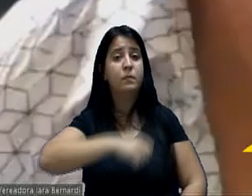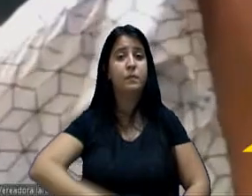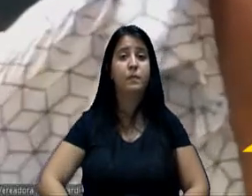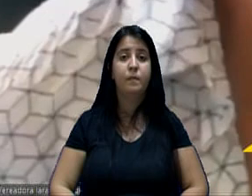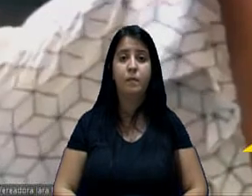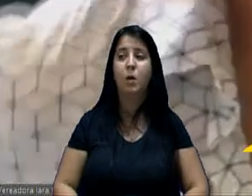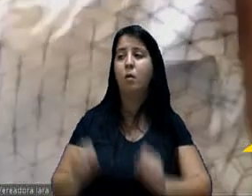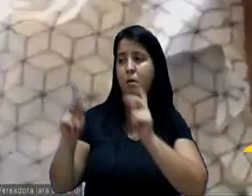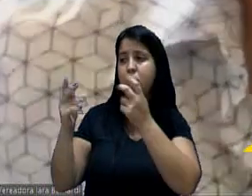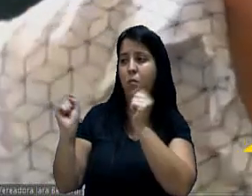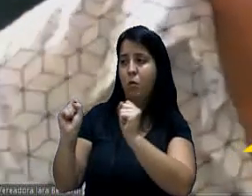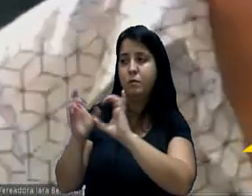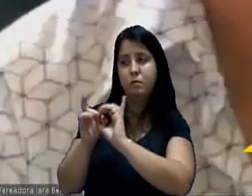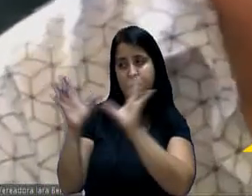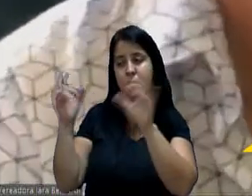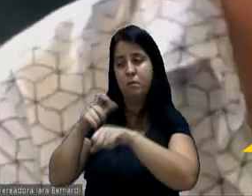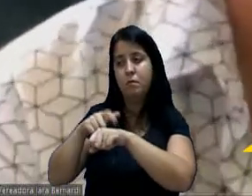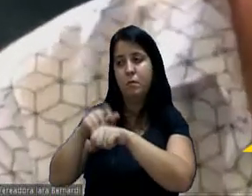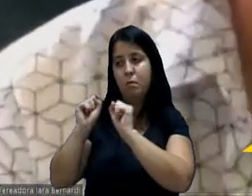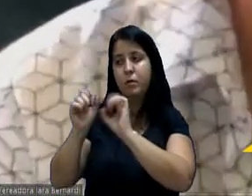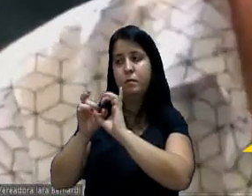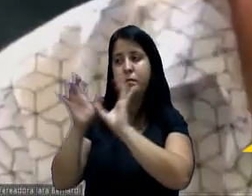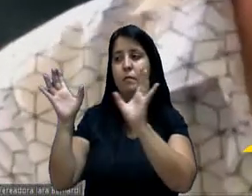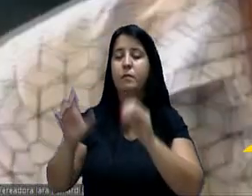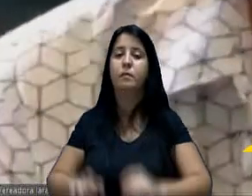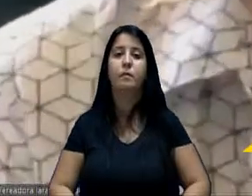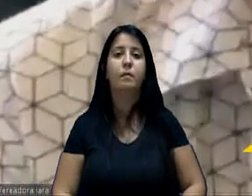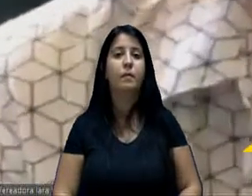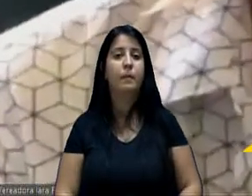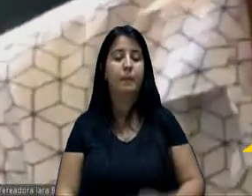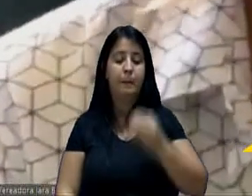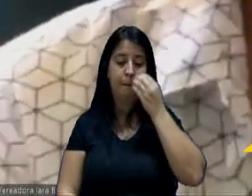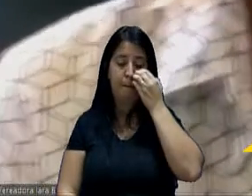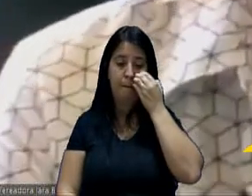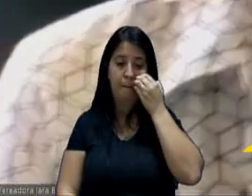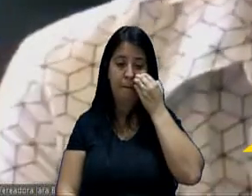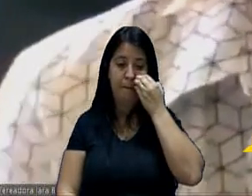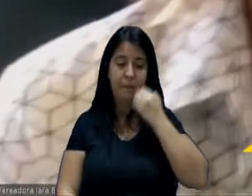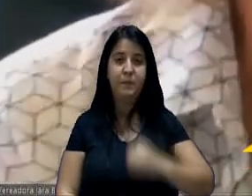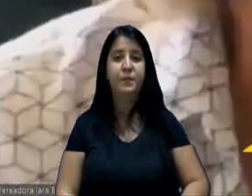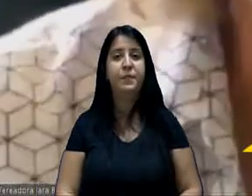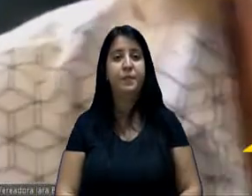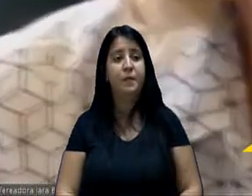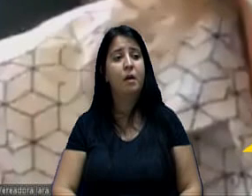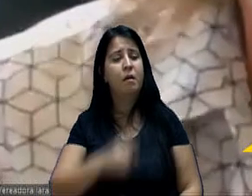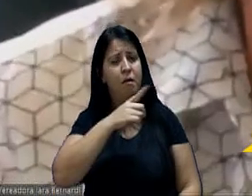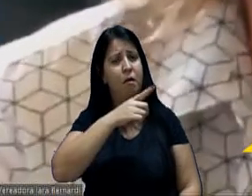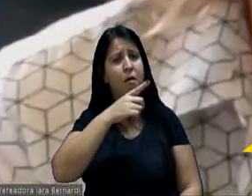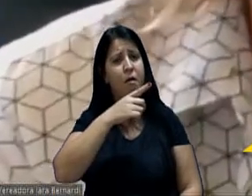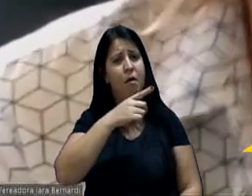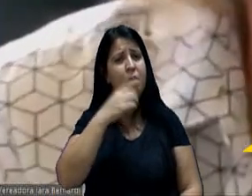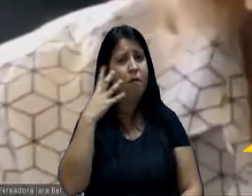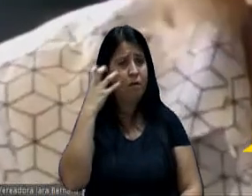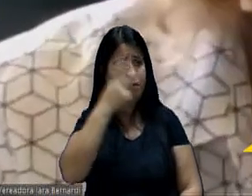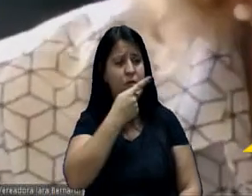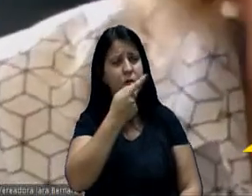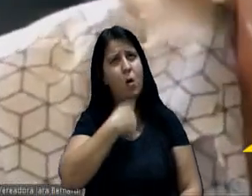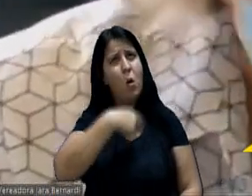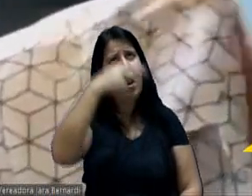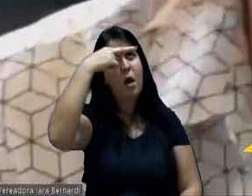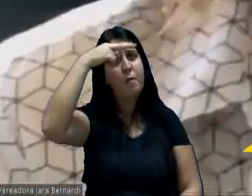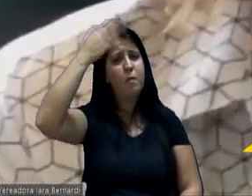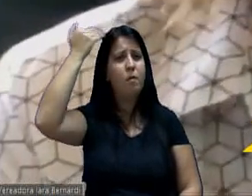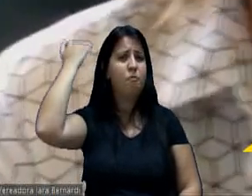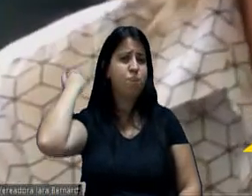tem a parte da vereadora Fernanda. Vereadora Fernanda, aqui me lembra alguns discursos na década de 80.